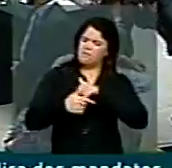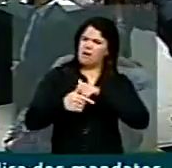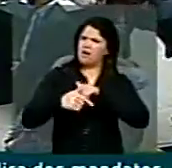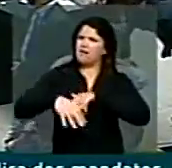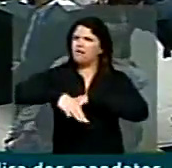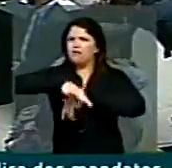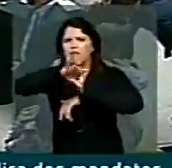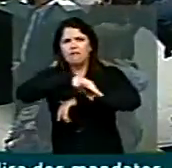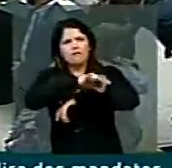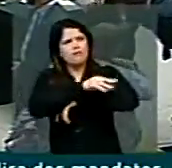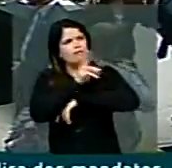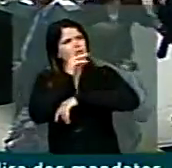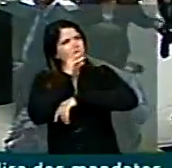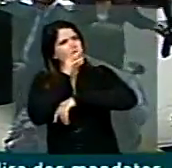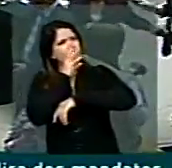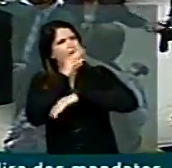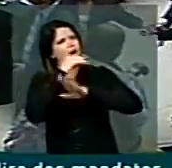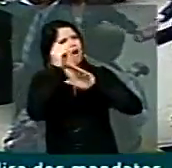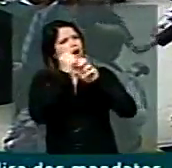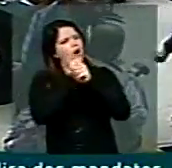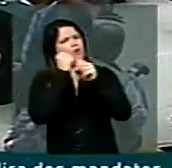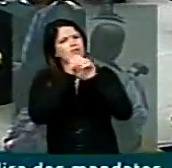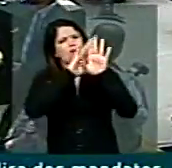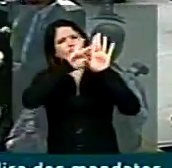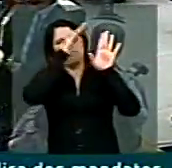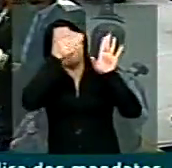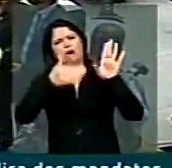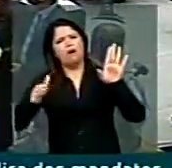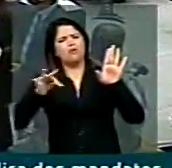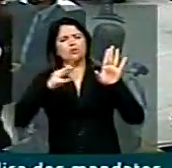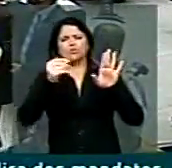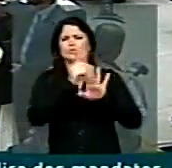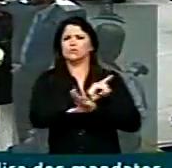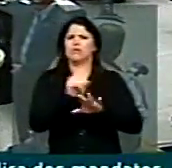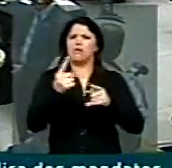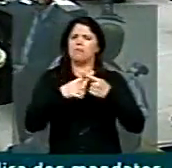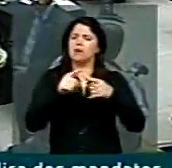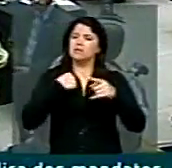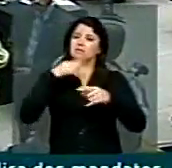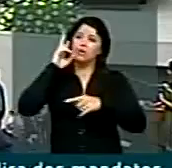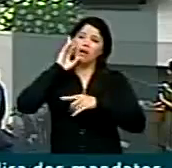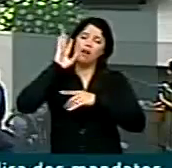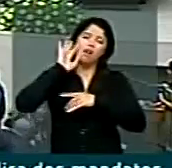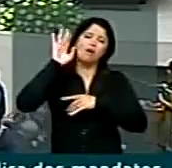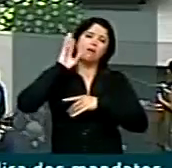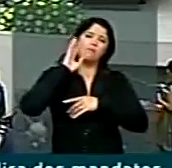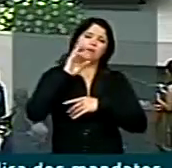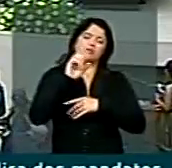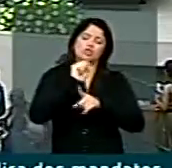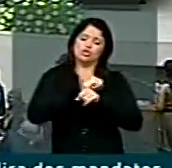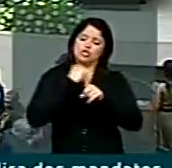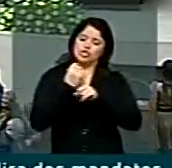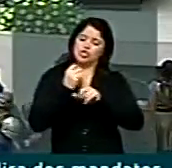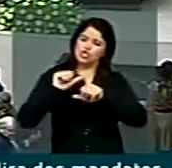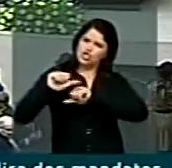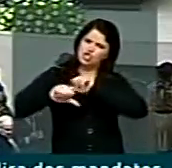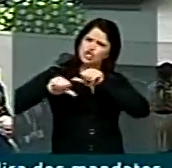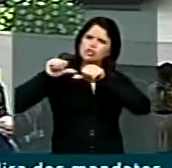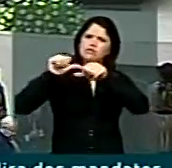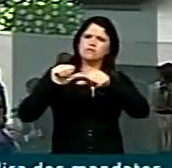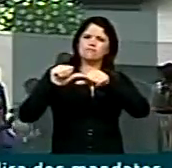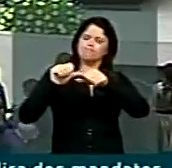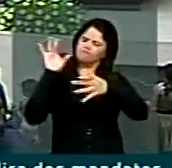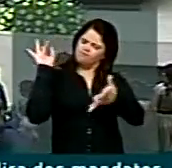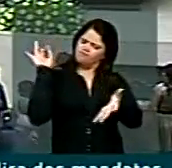monumental de arte, mas também na utopia socialista que transformou no